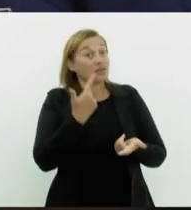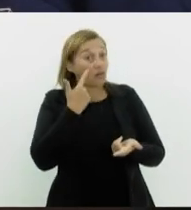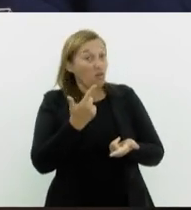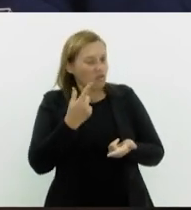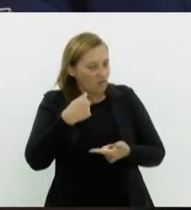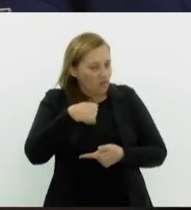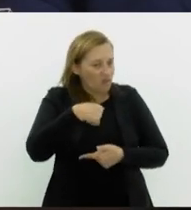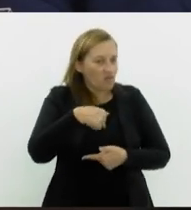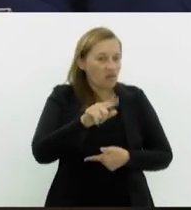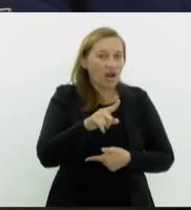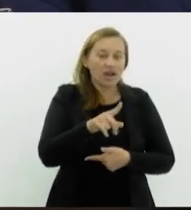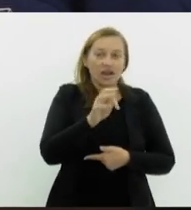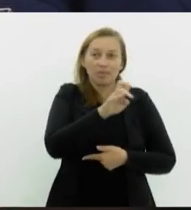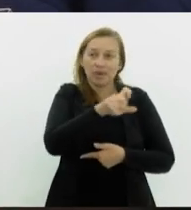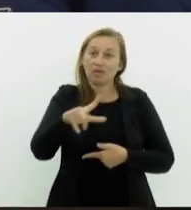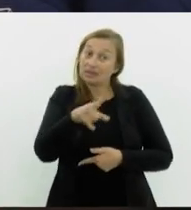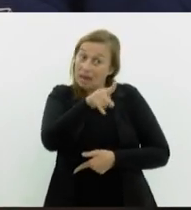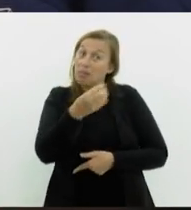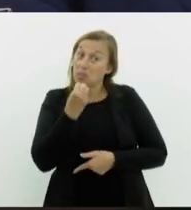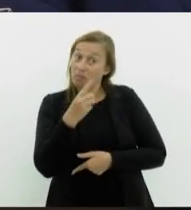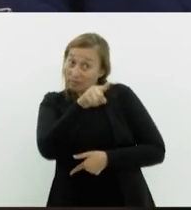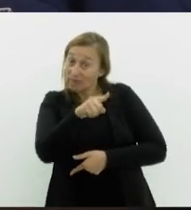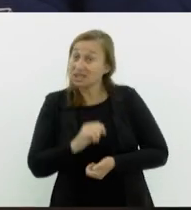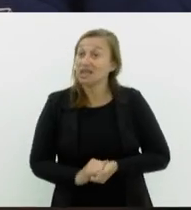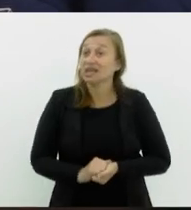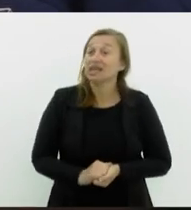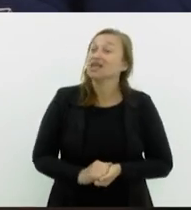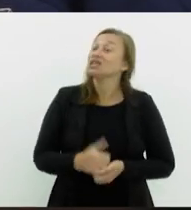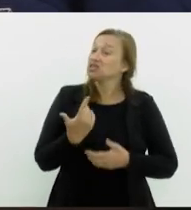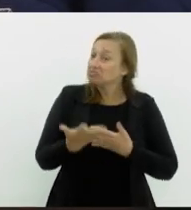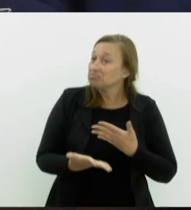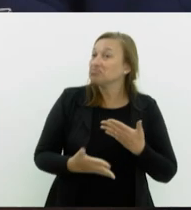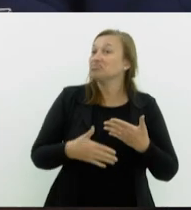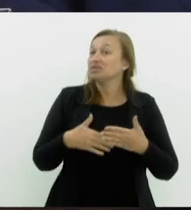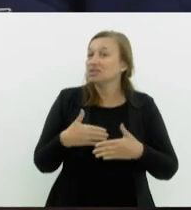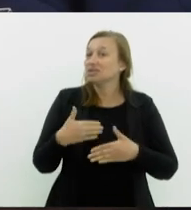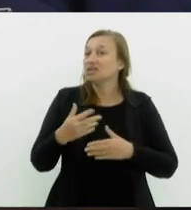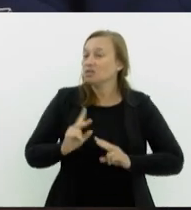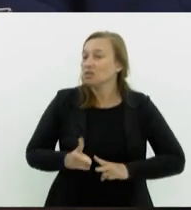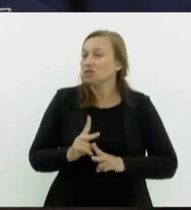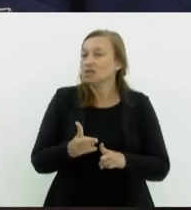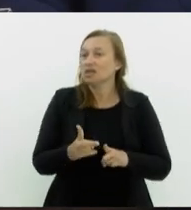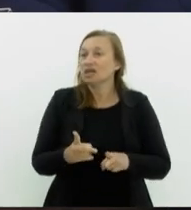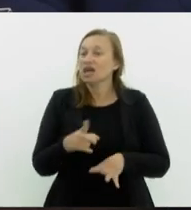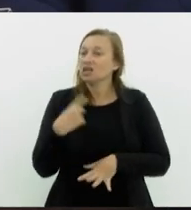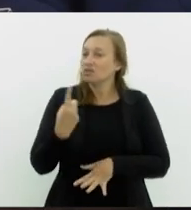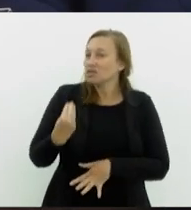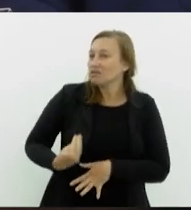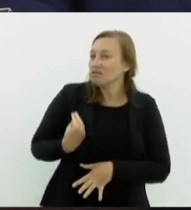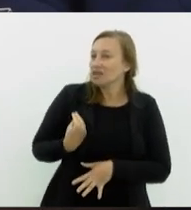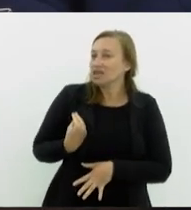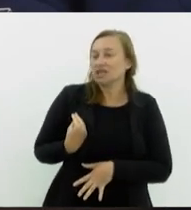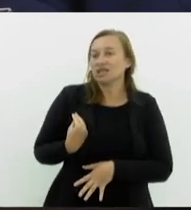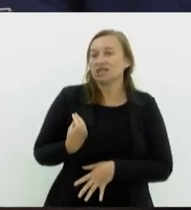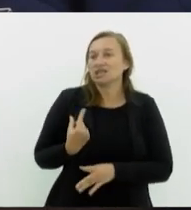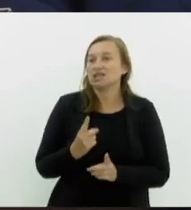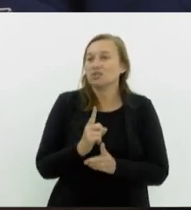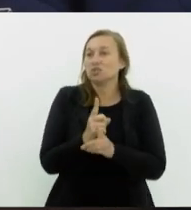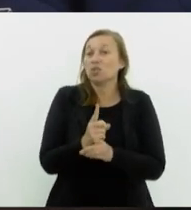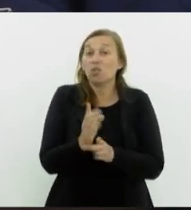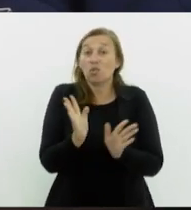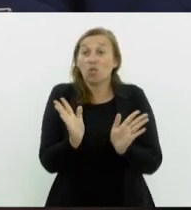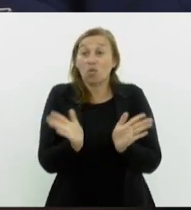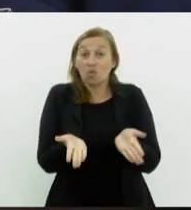vai lá, segura essa aí é boa. E a gente com isso ia tocando. E a nossa vida se cruzou numerosas vezes. Hoje